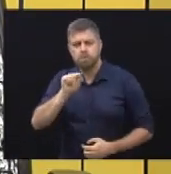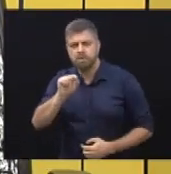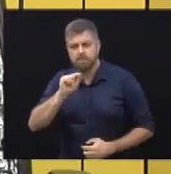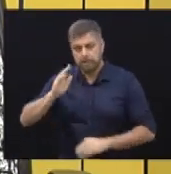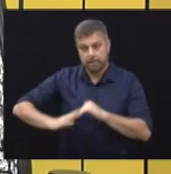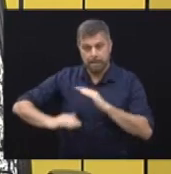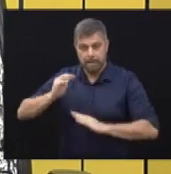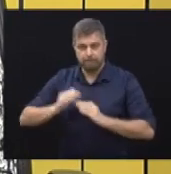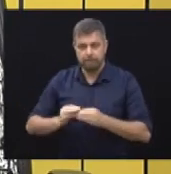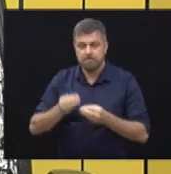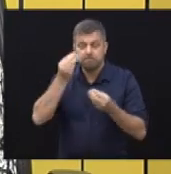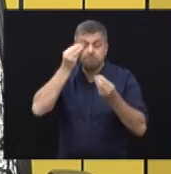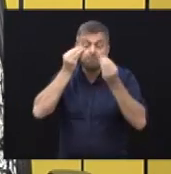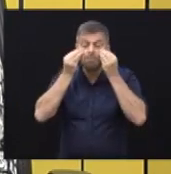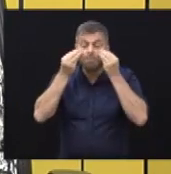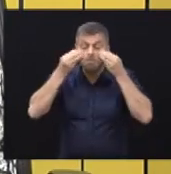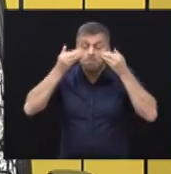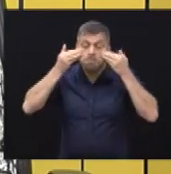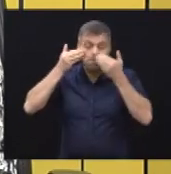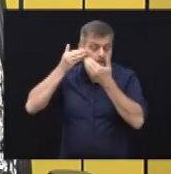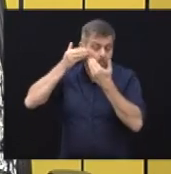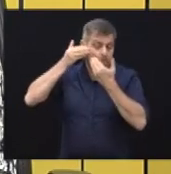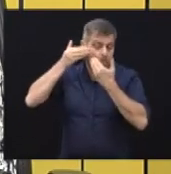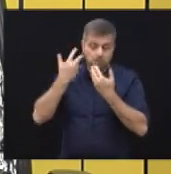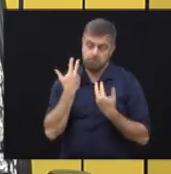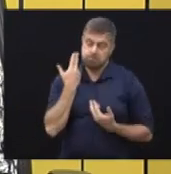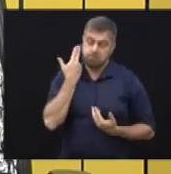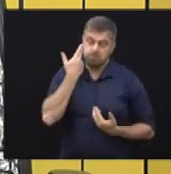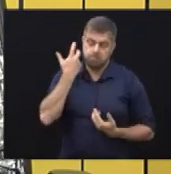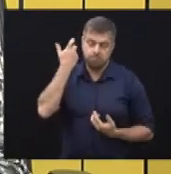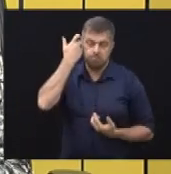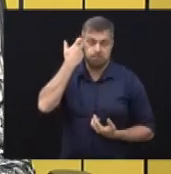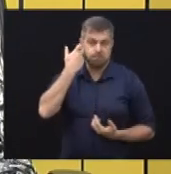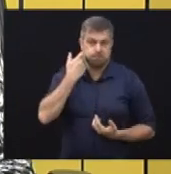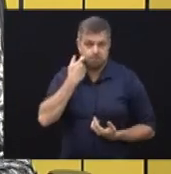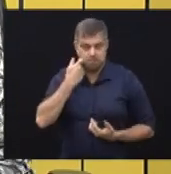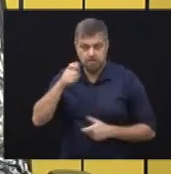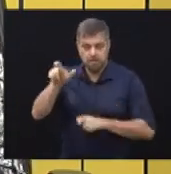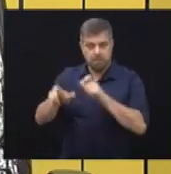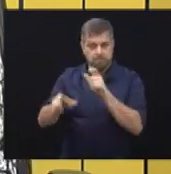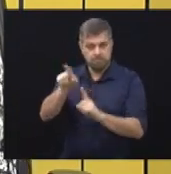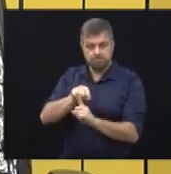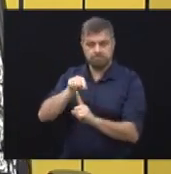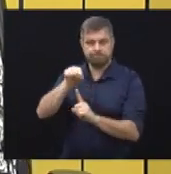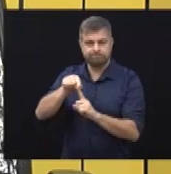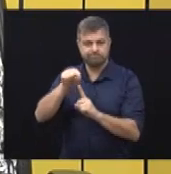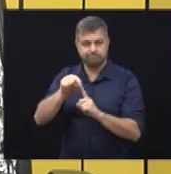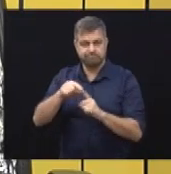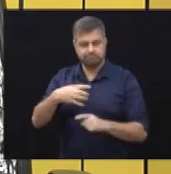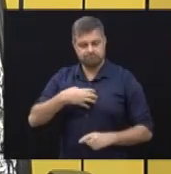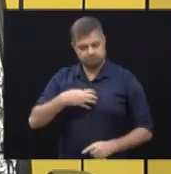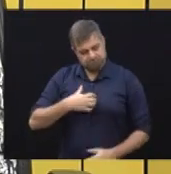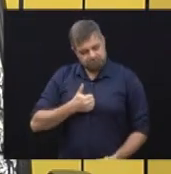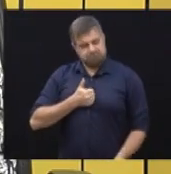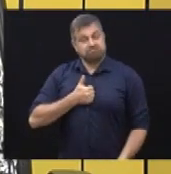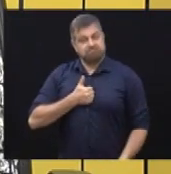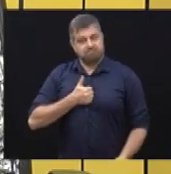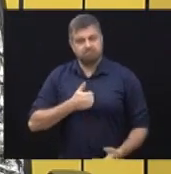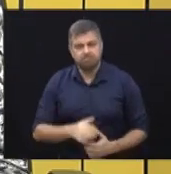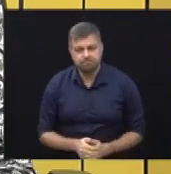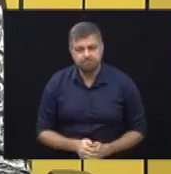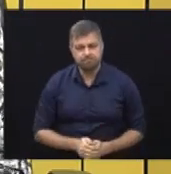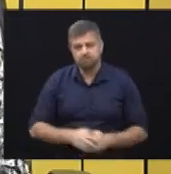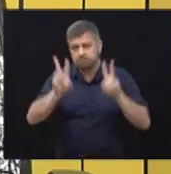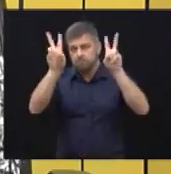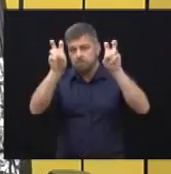ver com os procedimentos estéticos mais procurados na atualidade, por pessoas que querem ficar em paz com o próprio corpo.